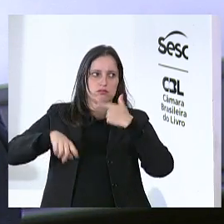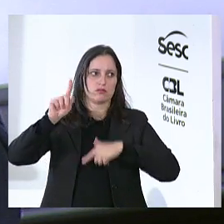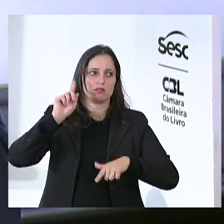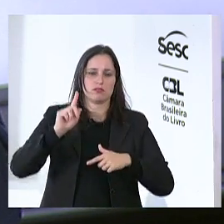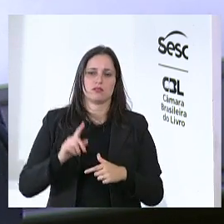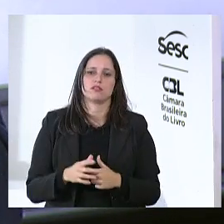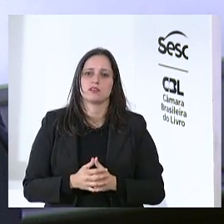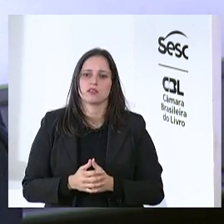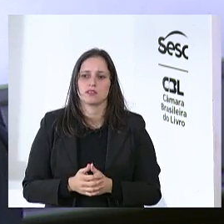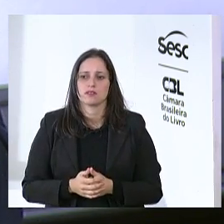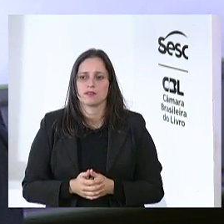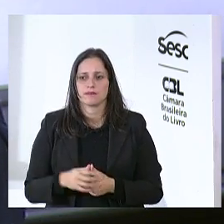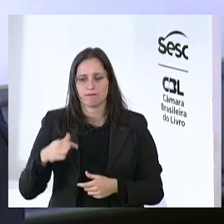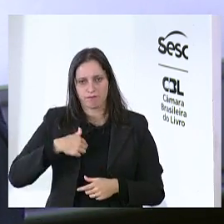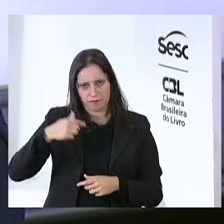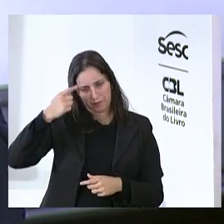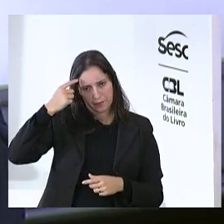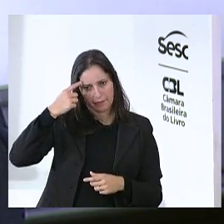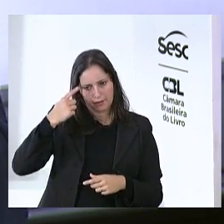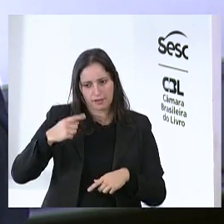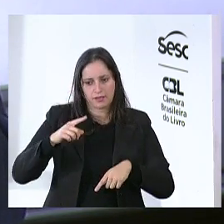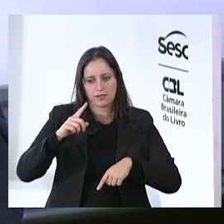única política,